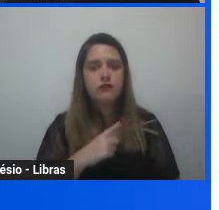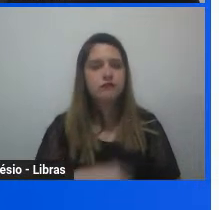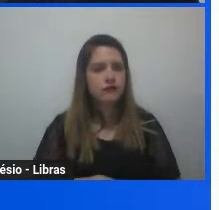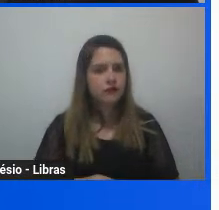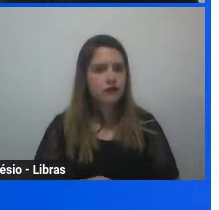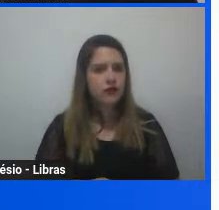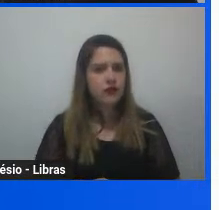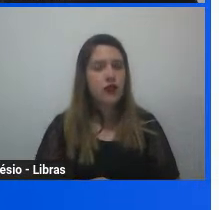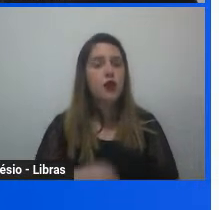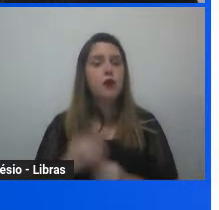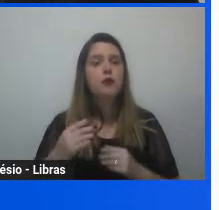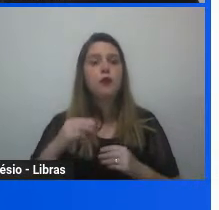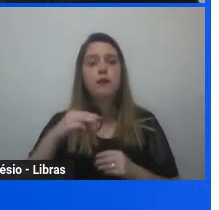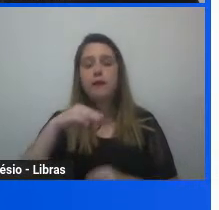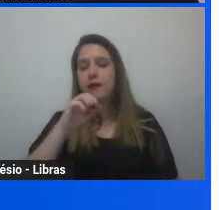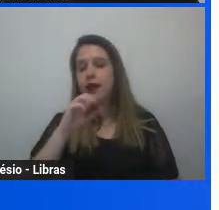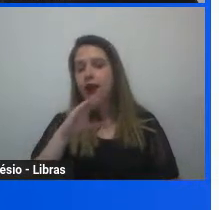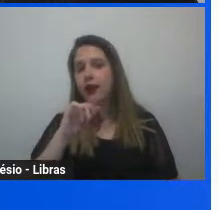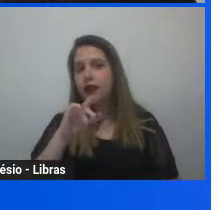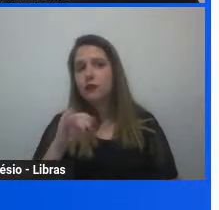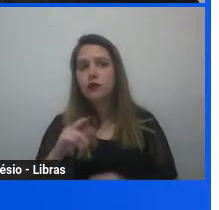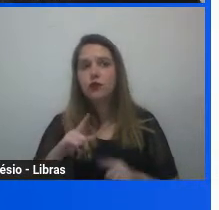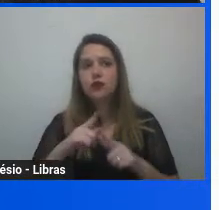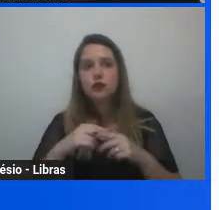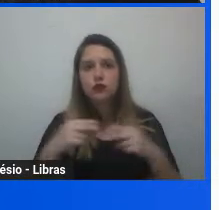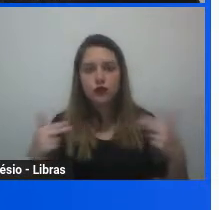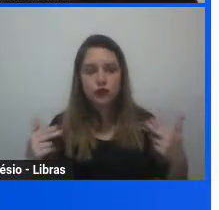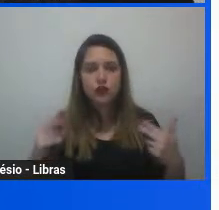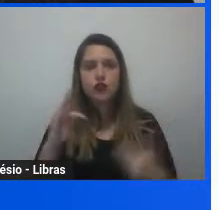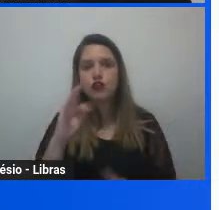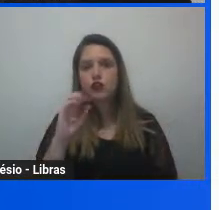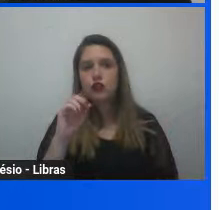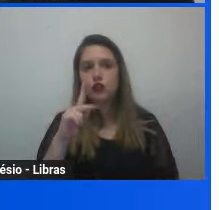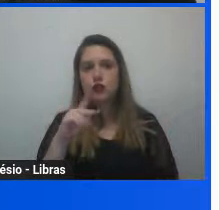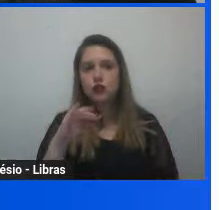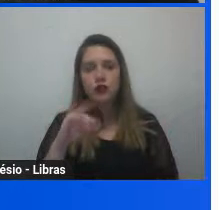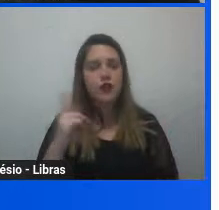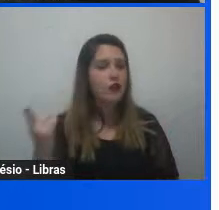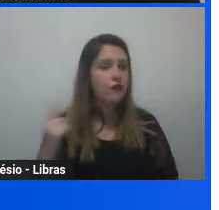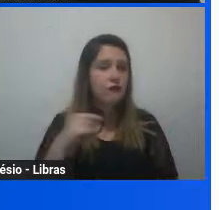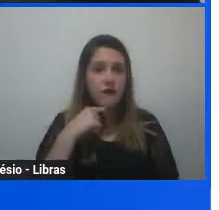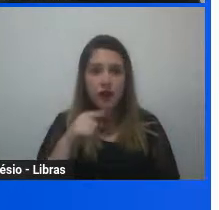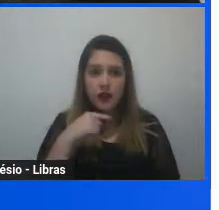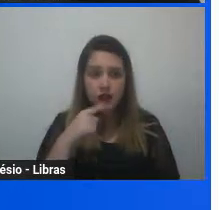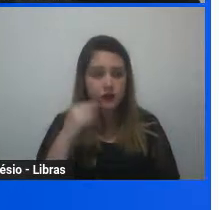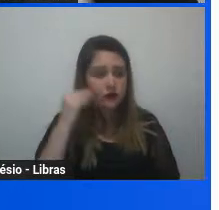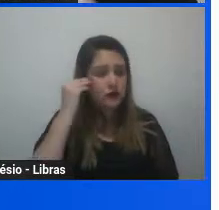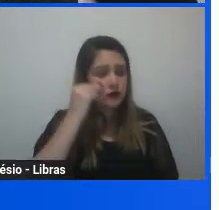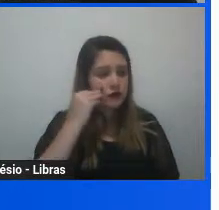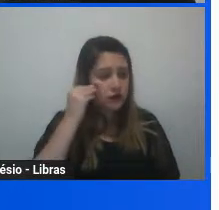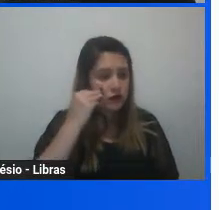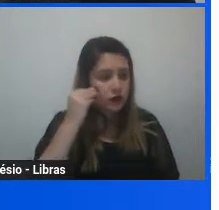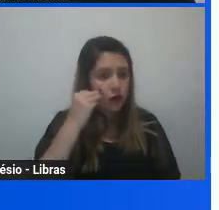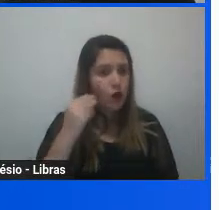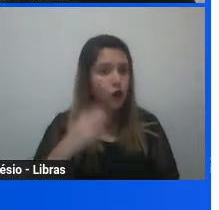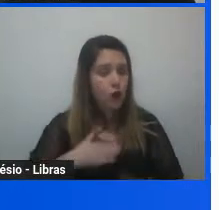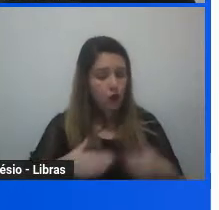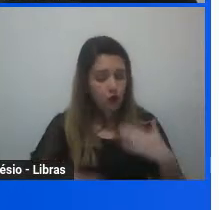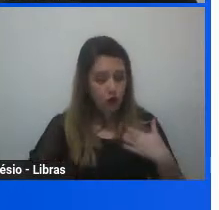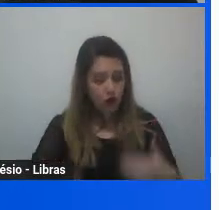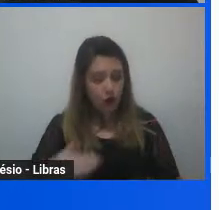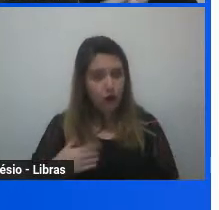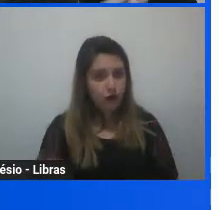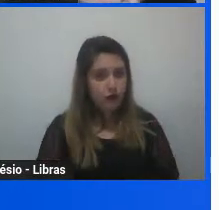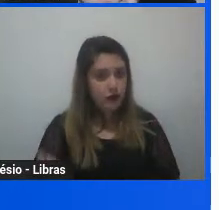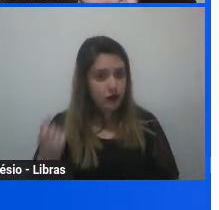por mecanismo fisiológico de tosse, ele não vai conseguir expelir o corpo estranho. Então,